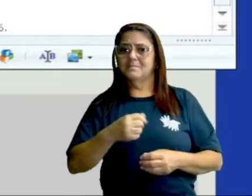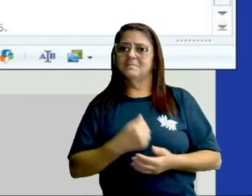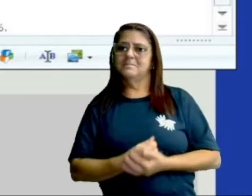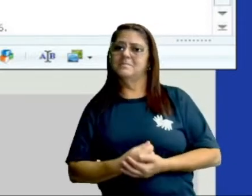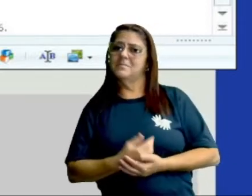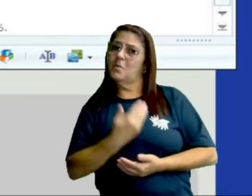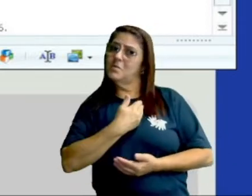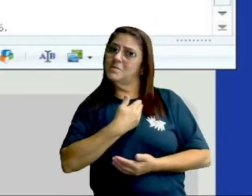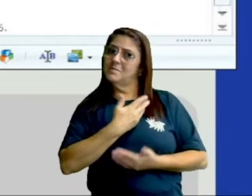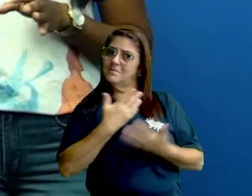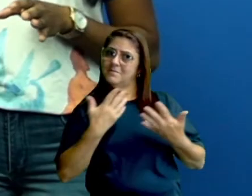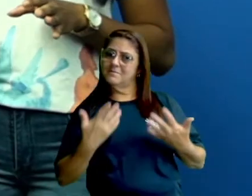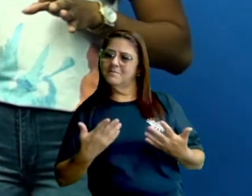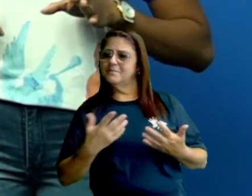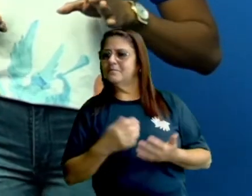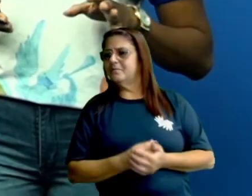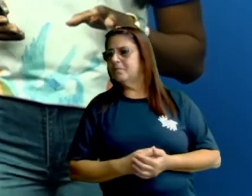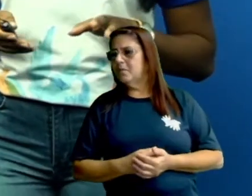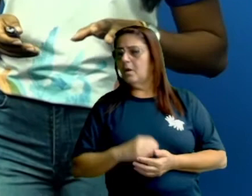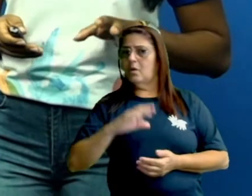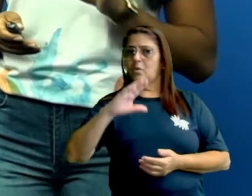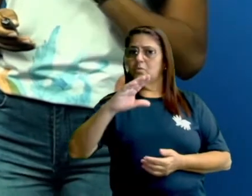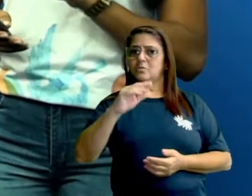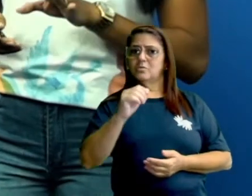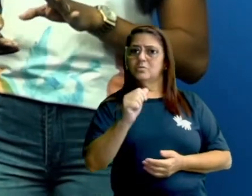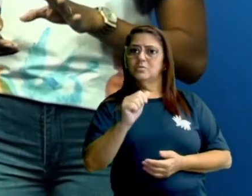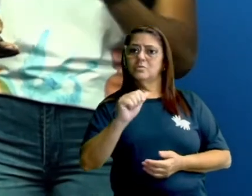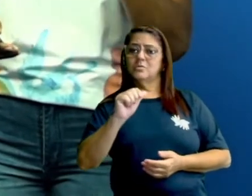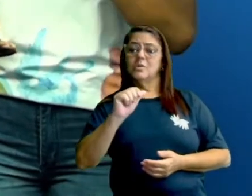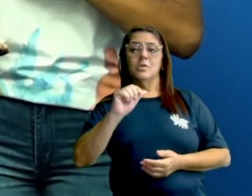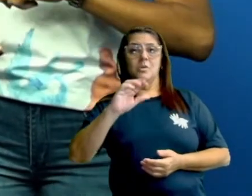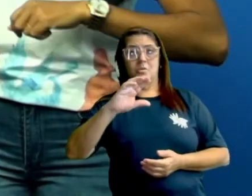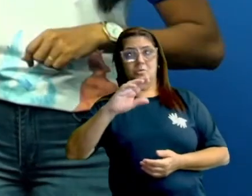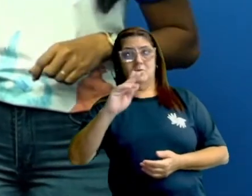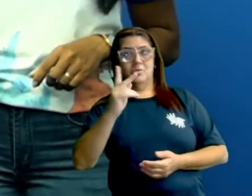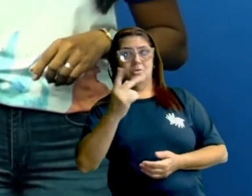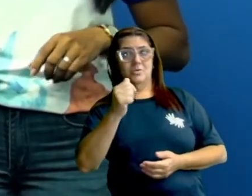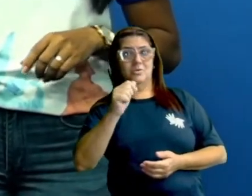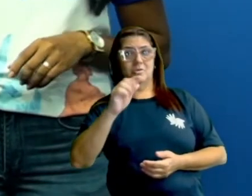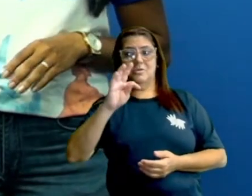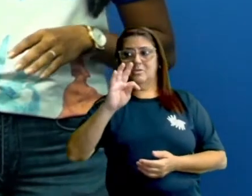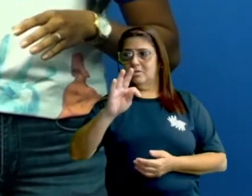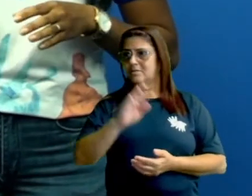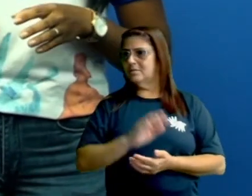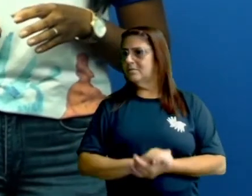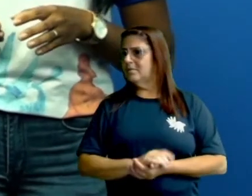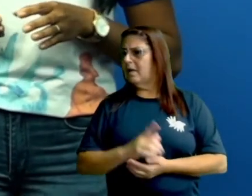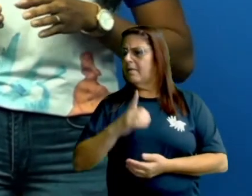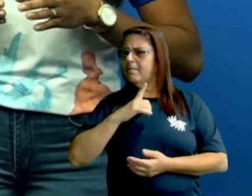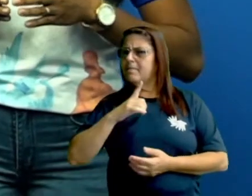bom? Bom, o chat está aí, mas existe outro. Vamos saber qual é o outro? Nós temos o